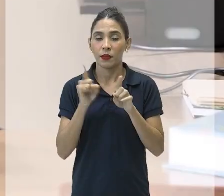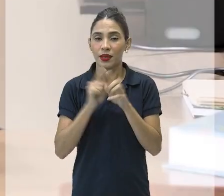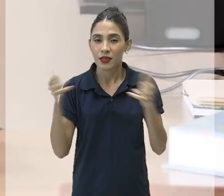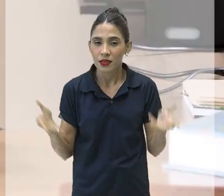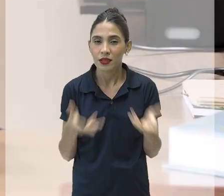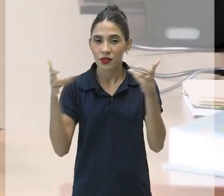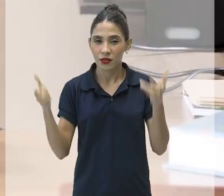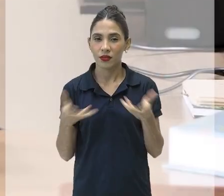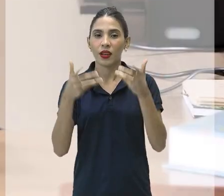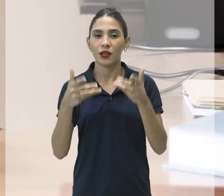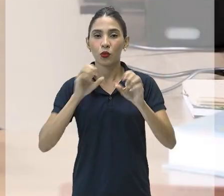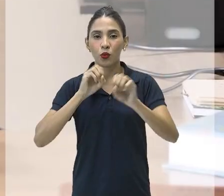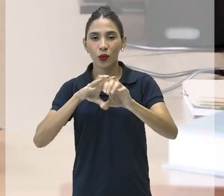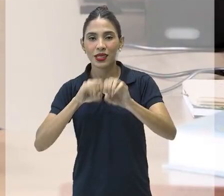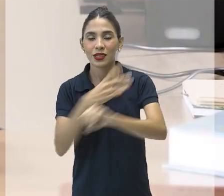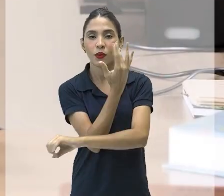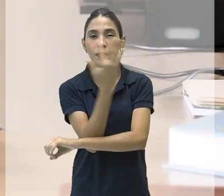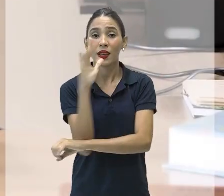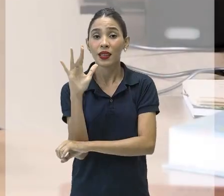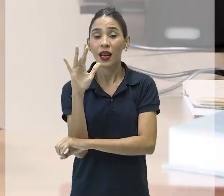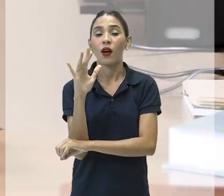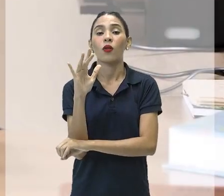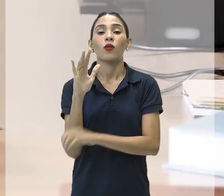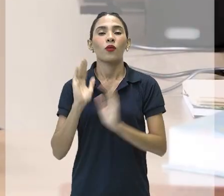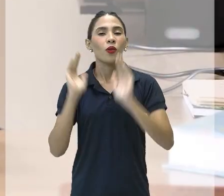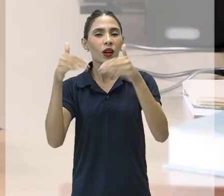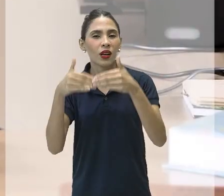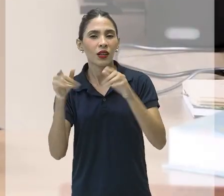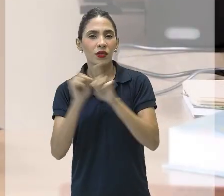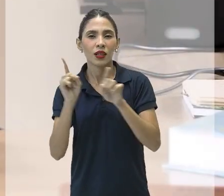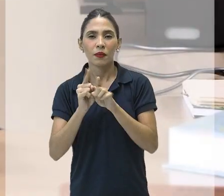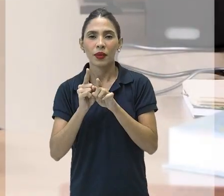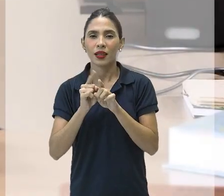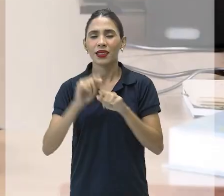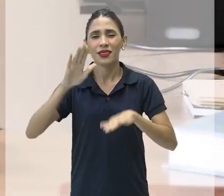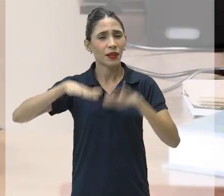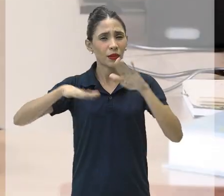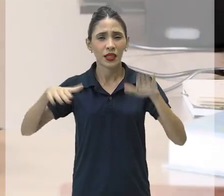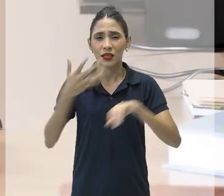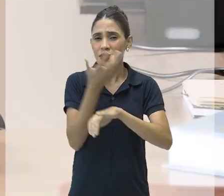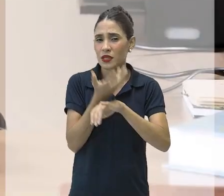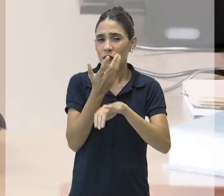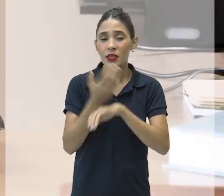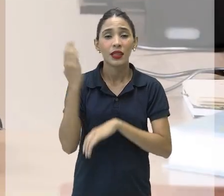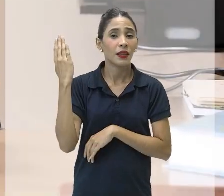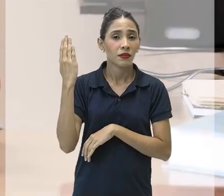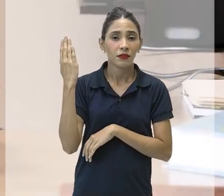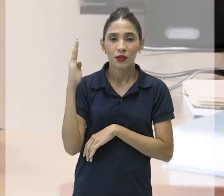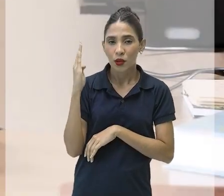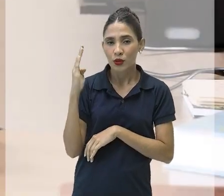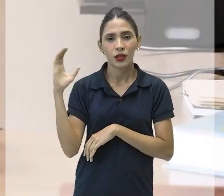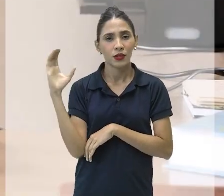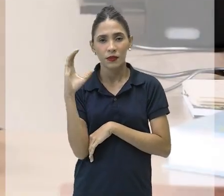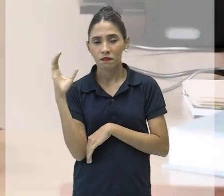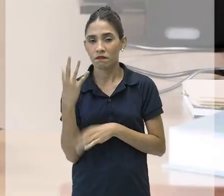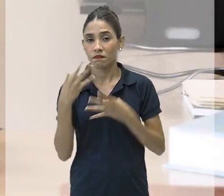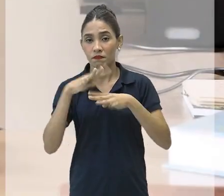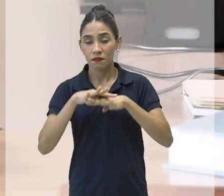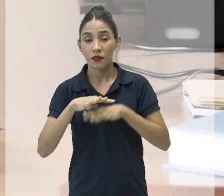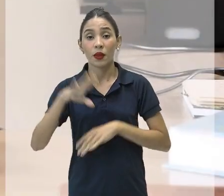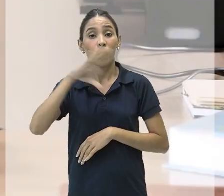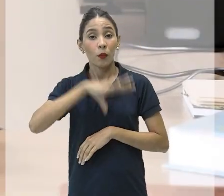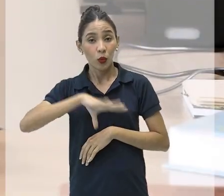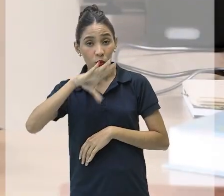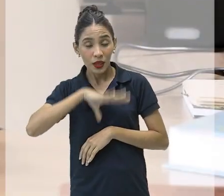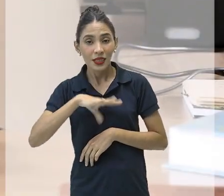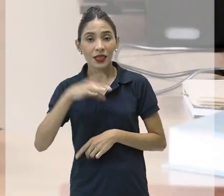incentivado a educação ambiental, está sendo trabalhada independente da disciplina, em ciências, em biologia, em matemática, na língua portuguesa.